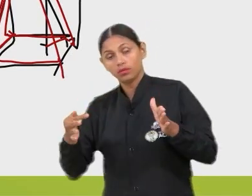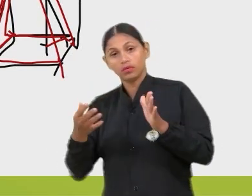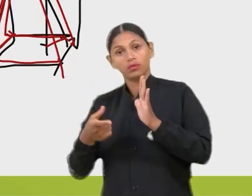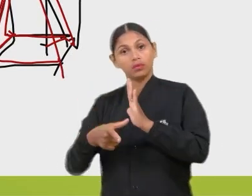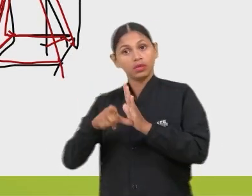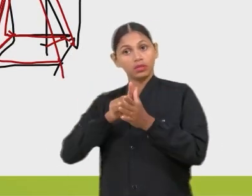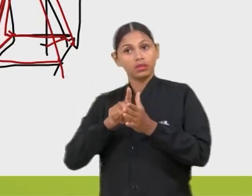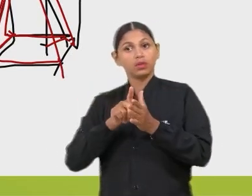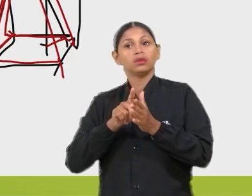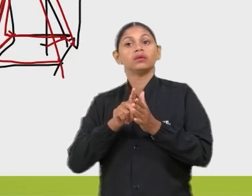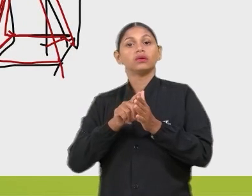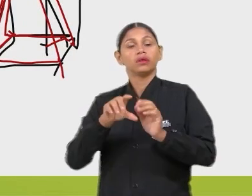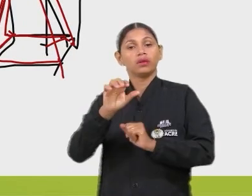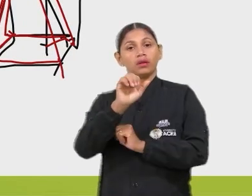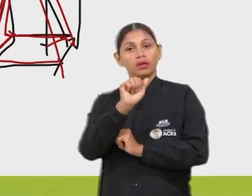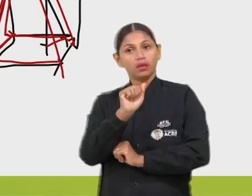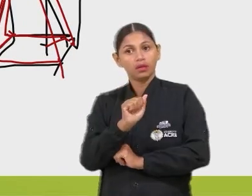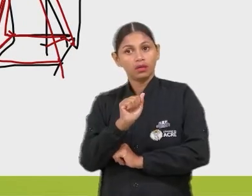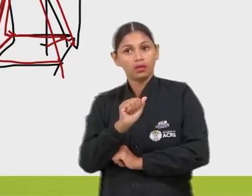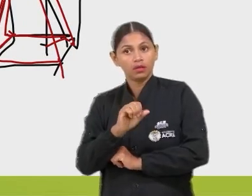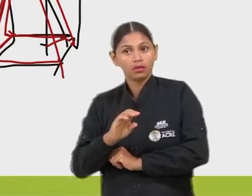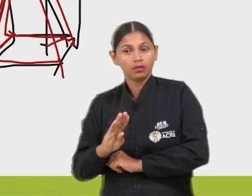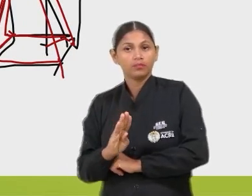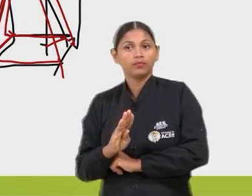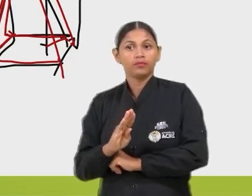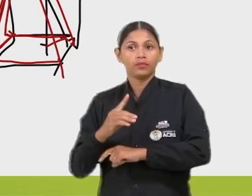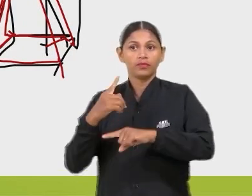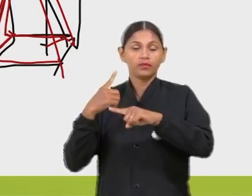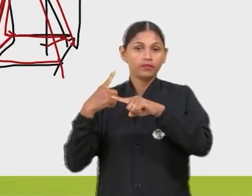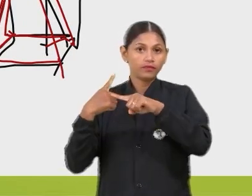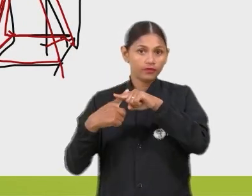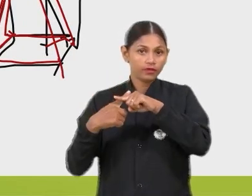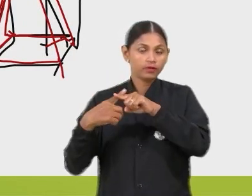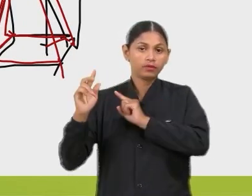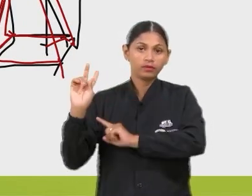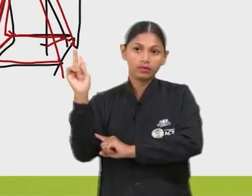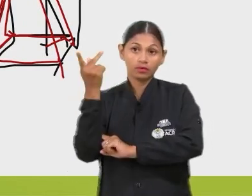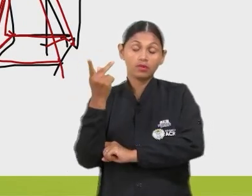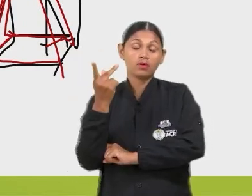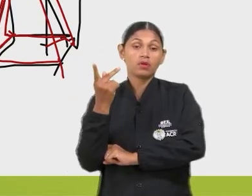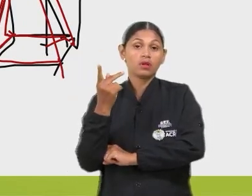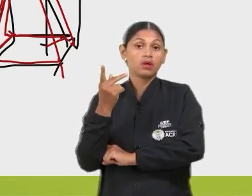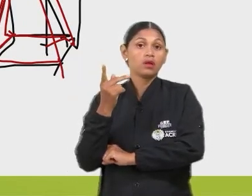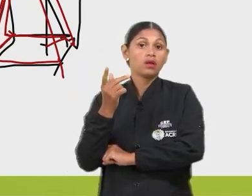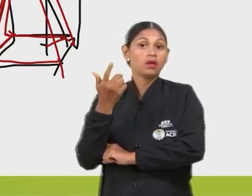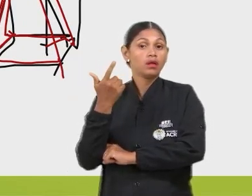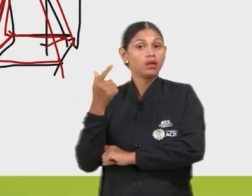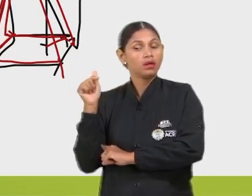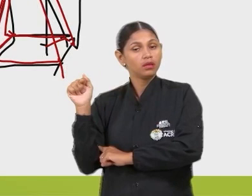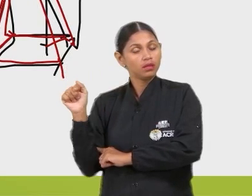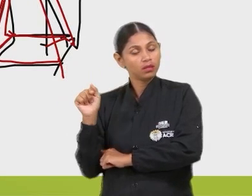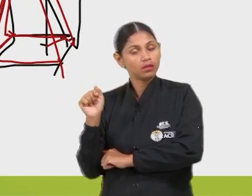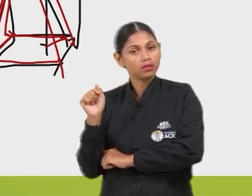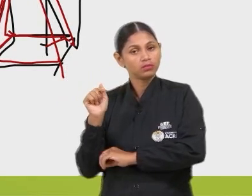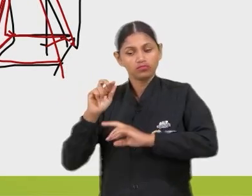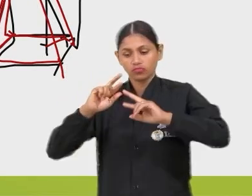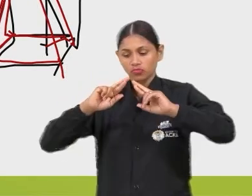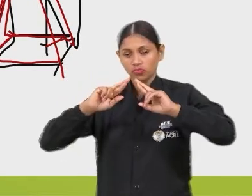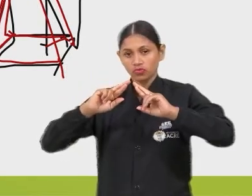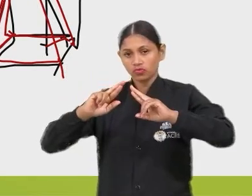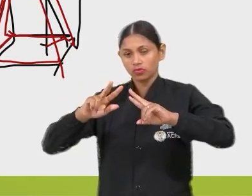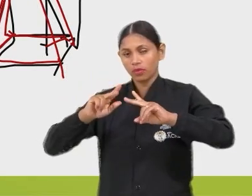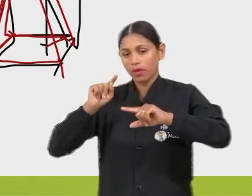que era a área da base vezes a altura, essa aqui é dividido por 3. Só isso, porque é só ter essa